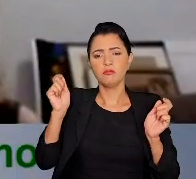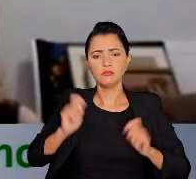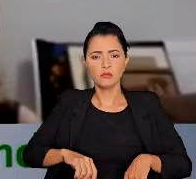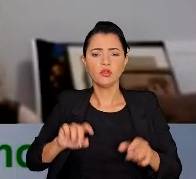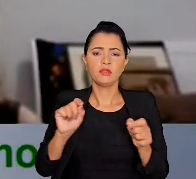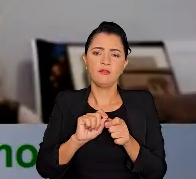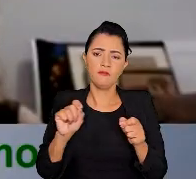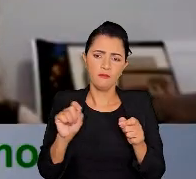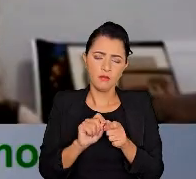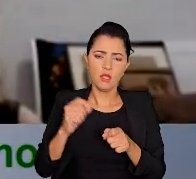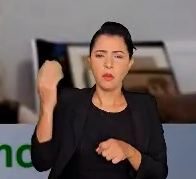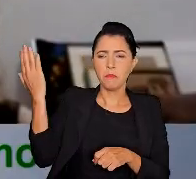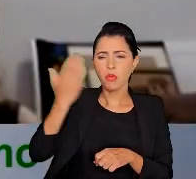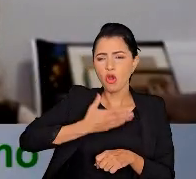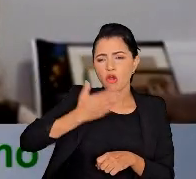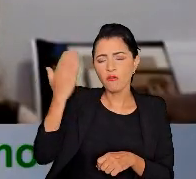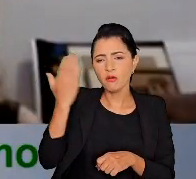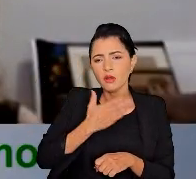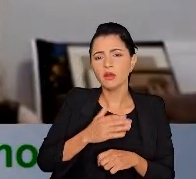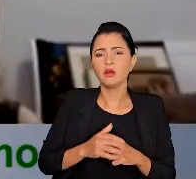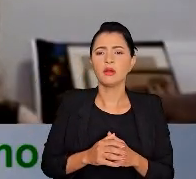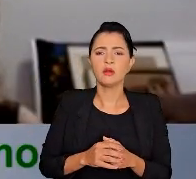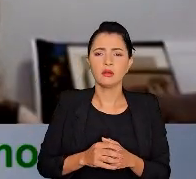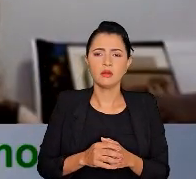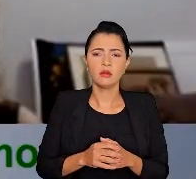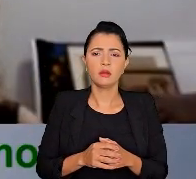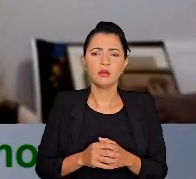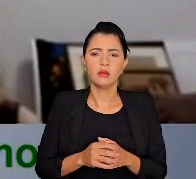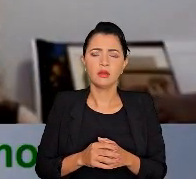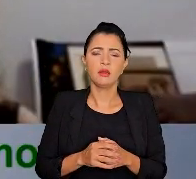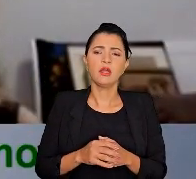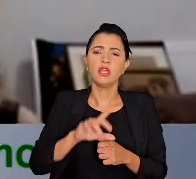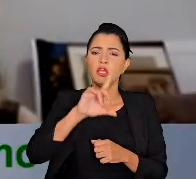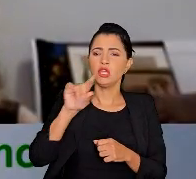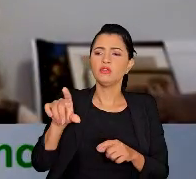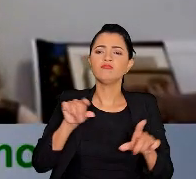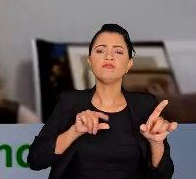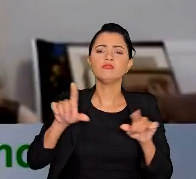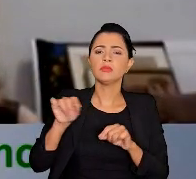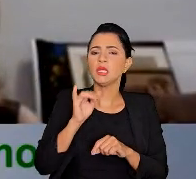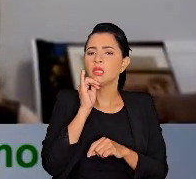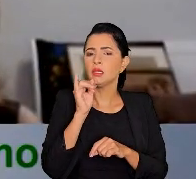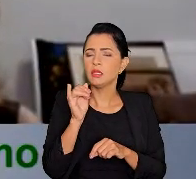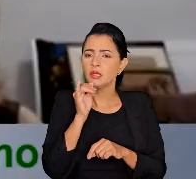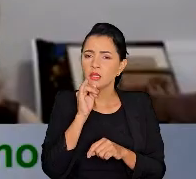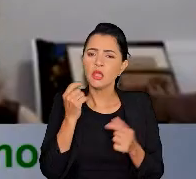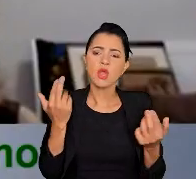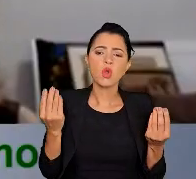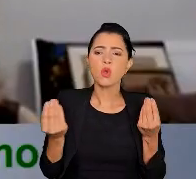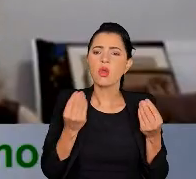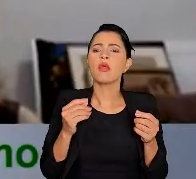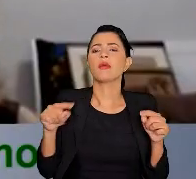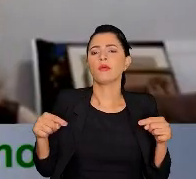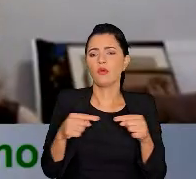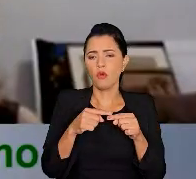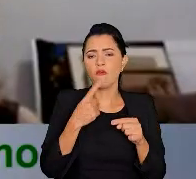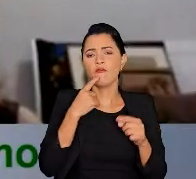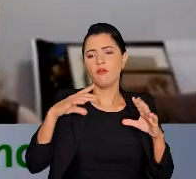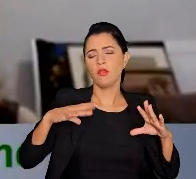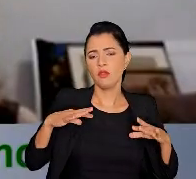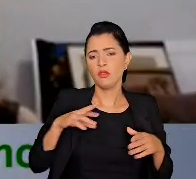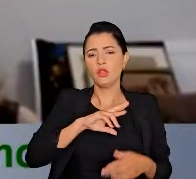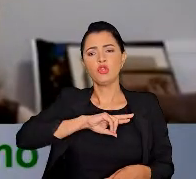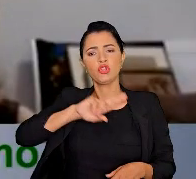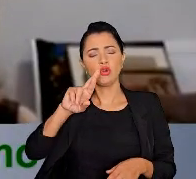realização de provas em datas alternativas, quando coincidir com feriados religiosos em